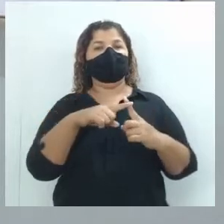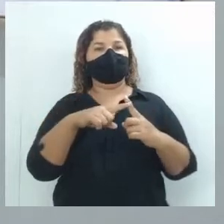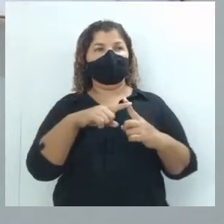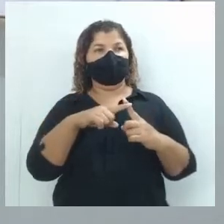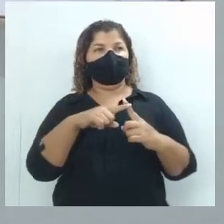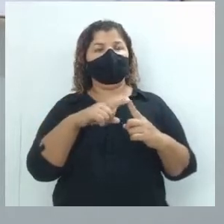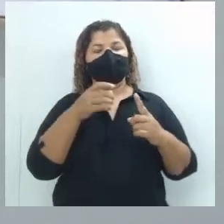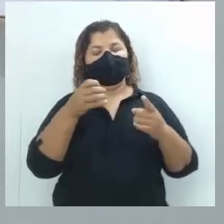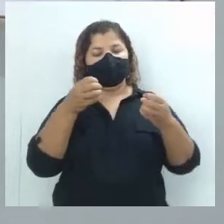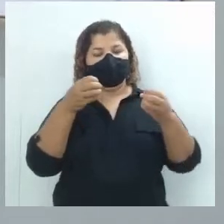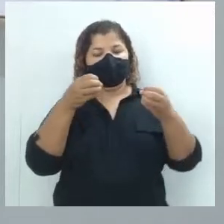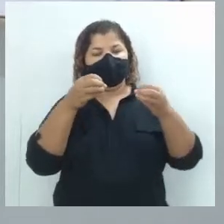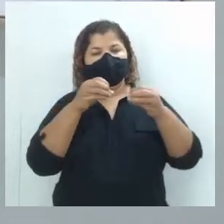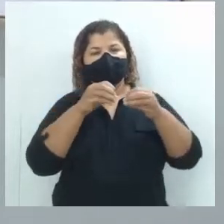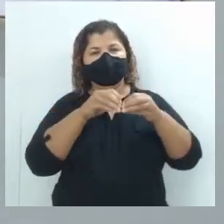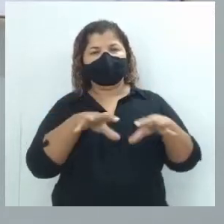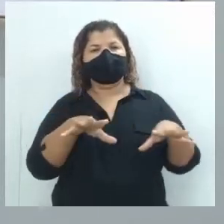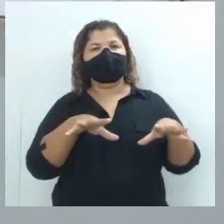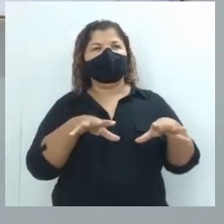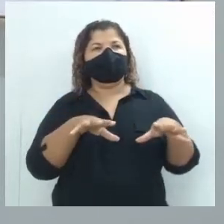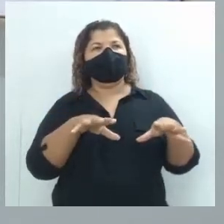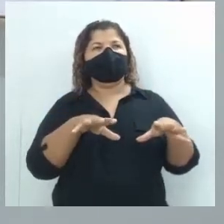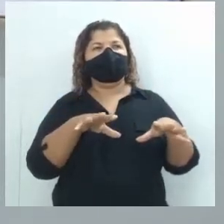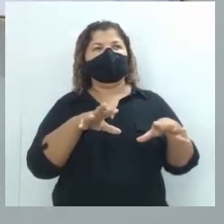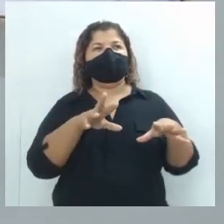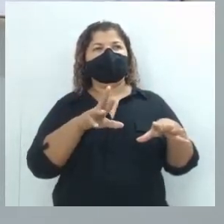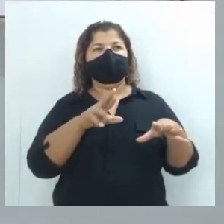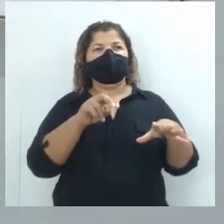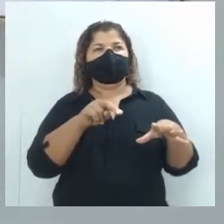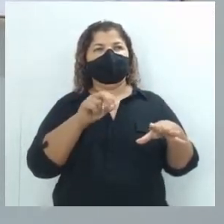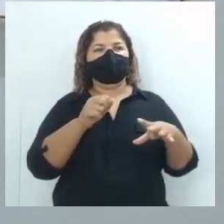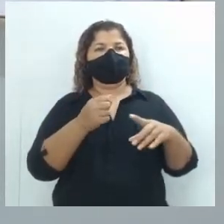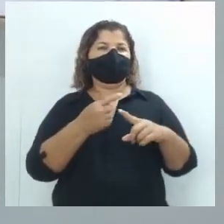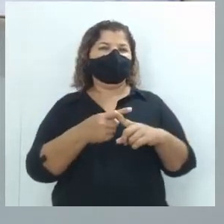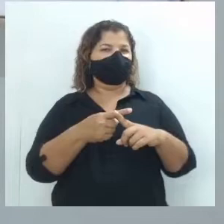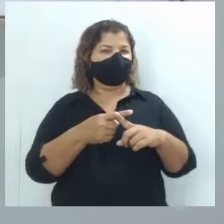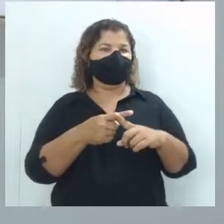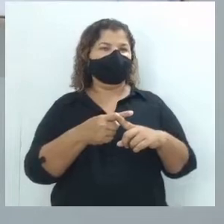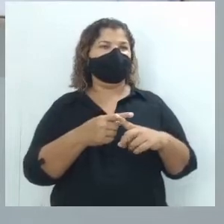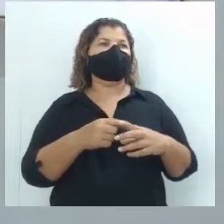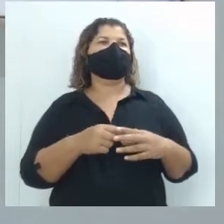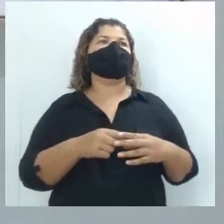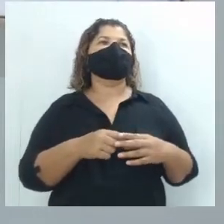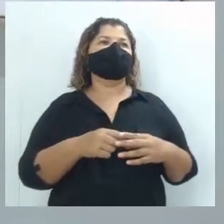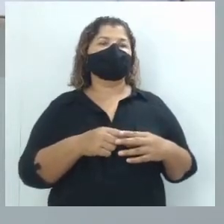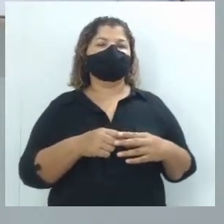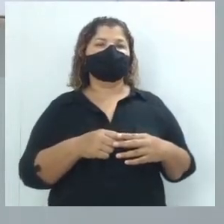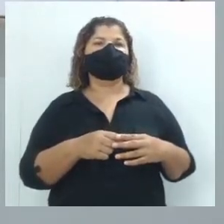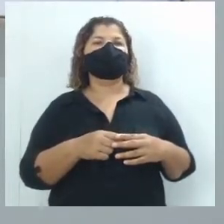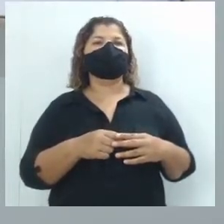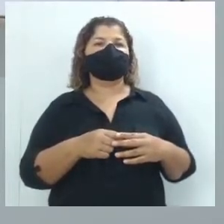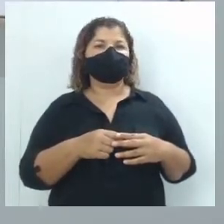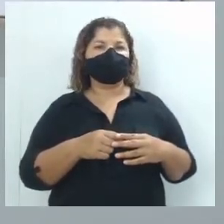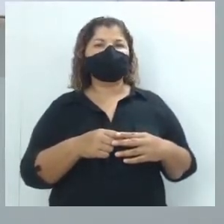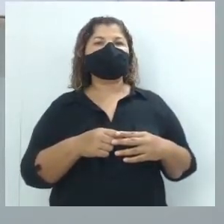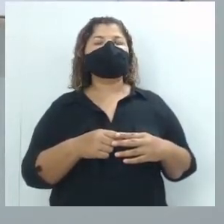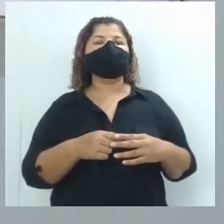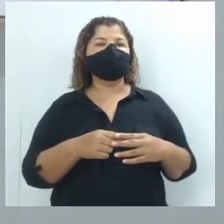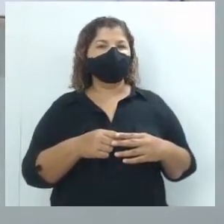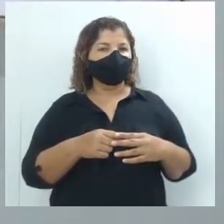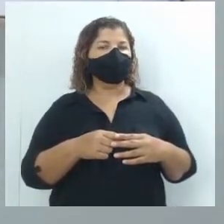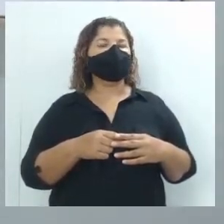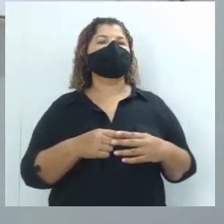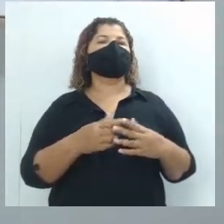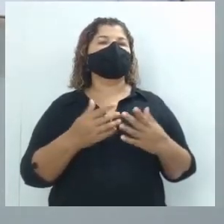soltar aqui um RNA mais um RNA positivo. Agora é o seguinte, vocês